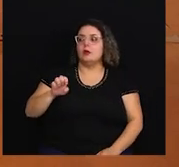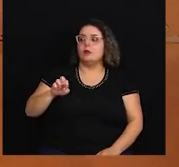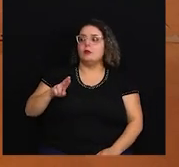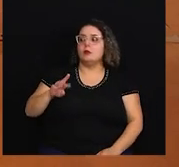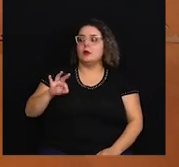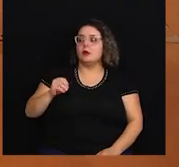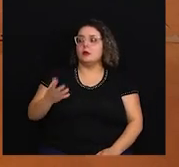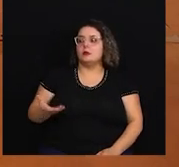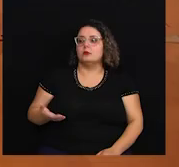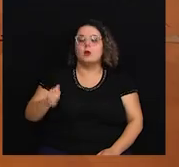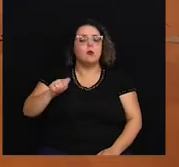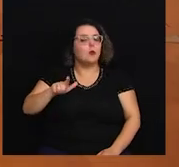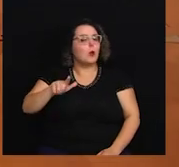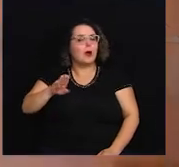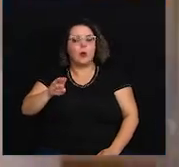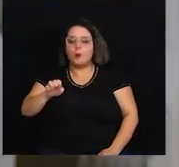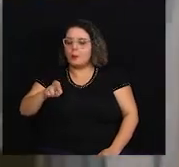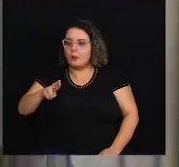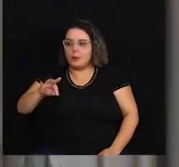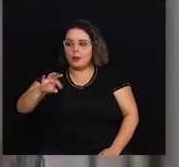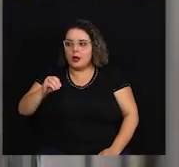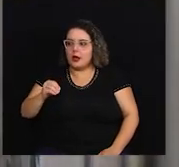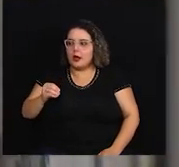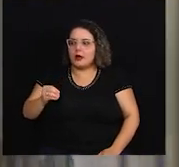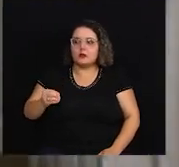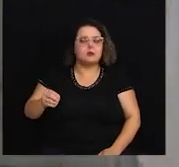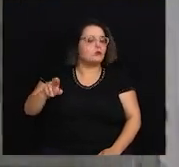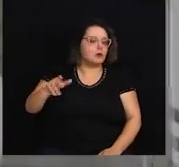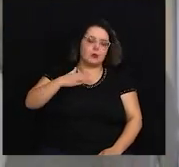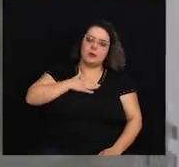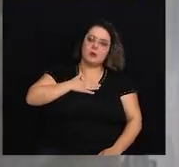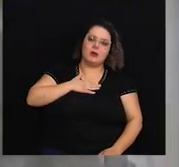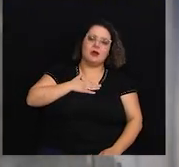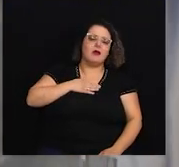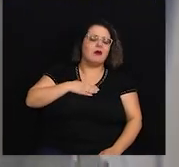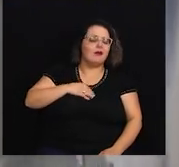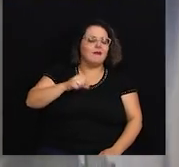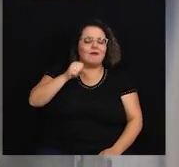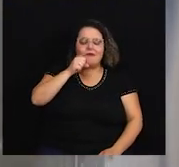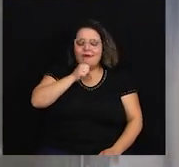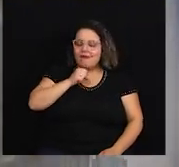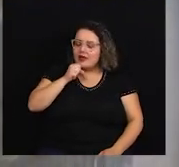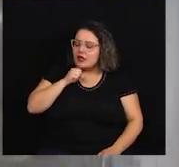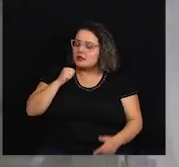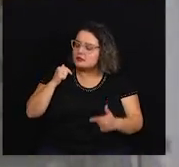teu irmão velho chato para caramba